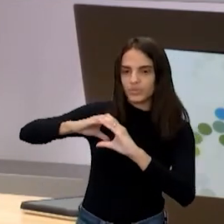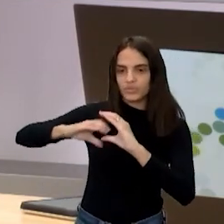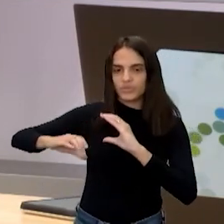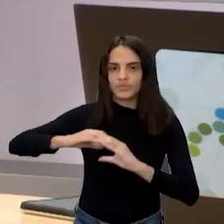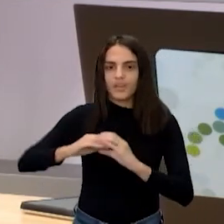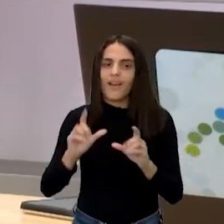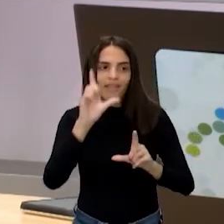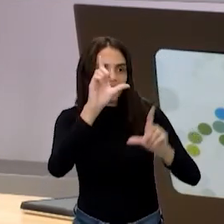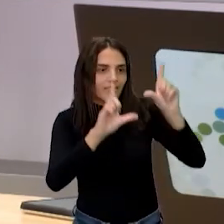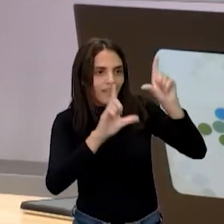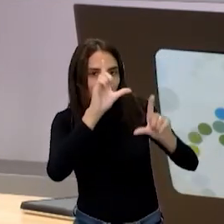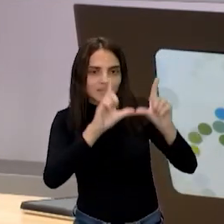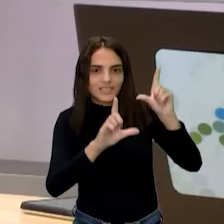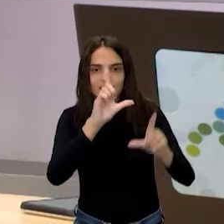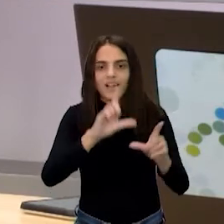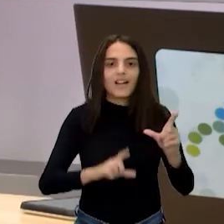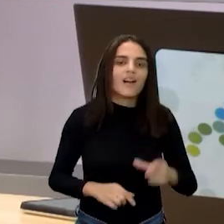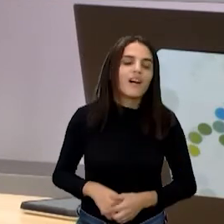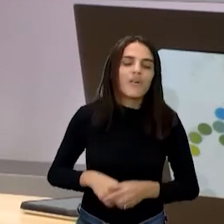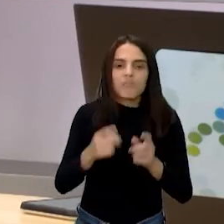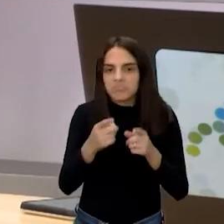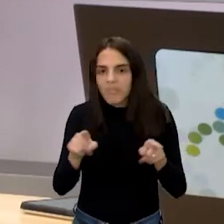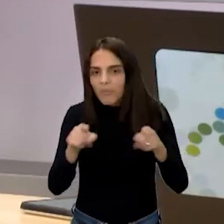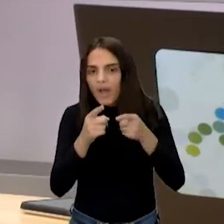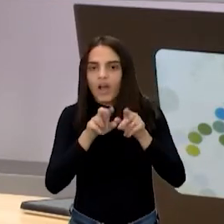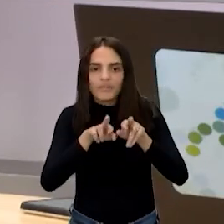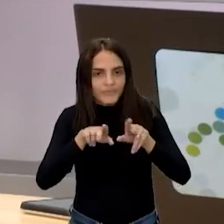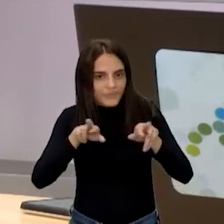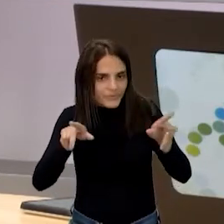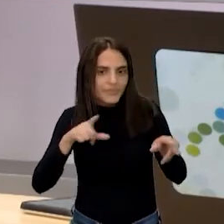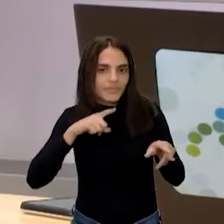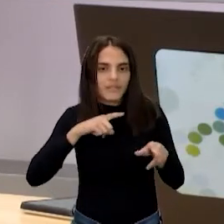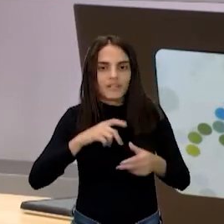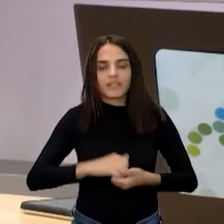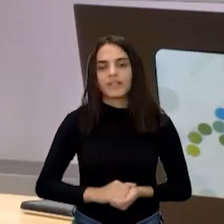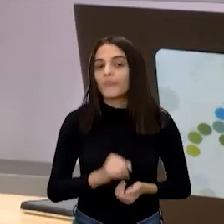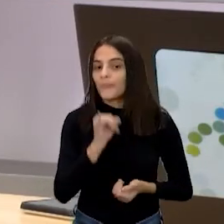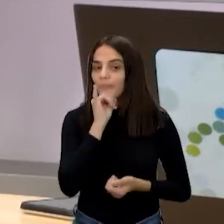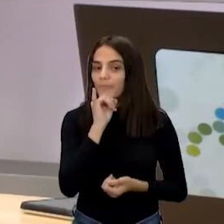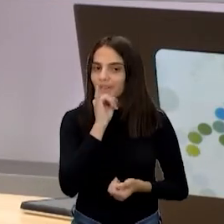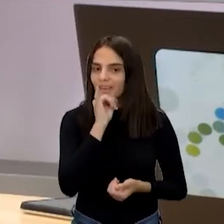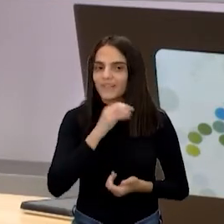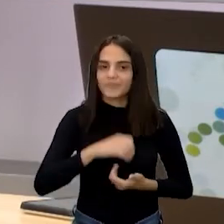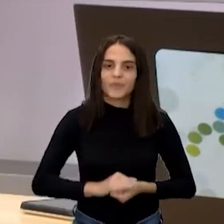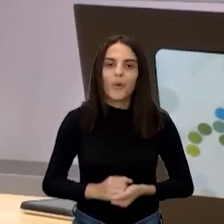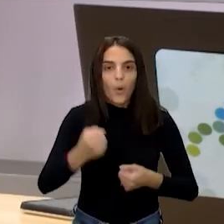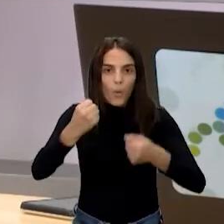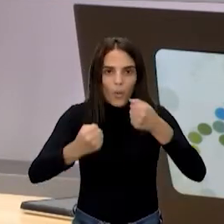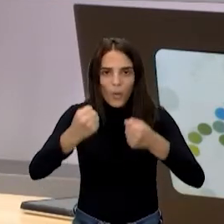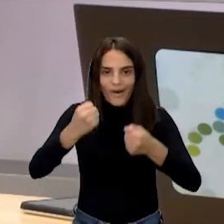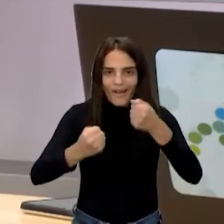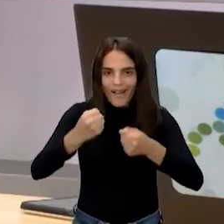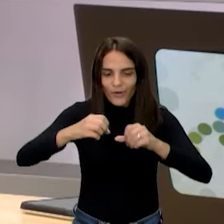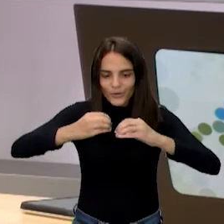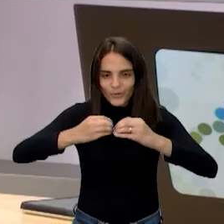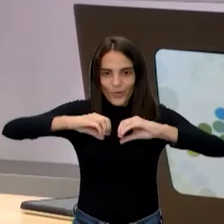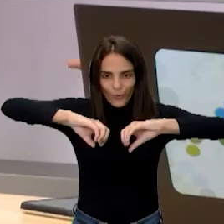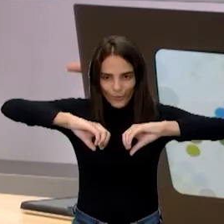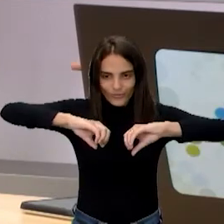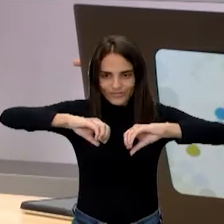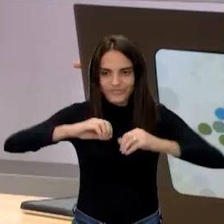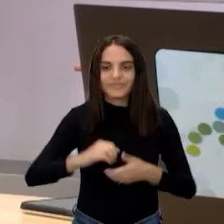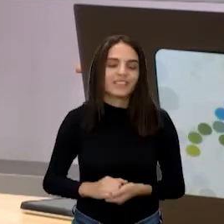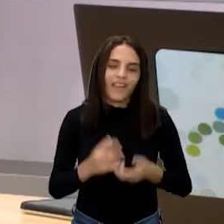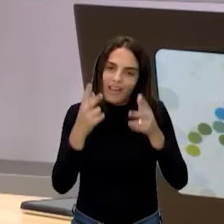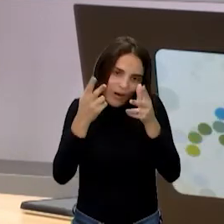como televisão e rádio, e diversas outras formas. Por exemplo, o cara do ovo, né? Sim. Ele é um cara que faz propaganda. E o que é